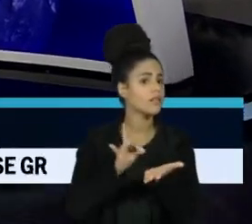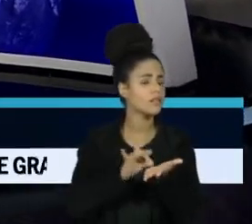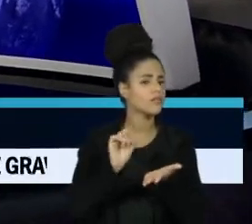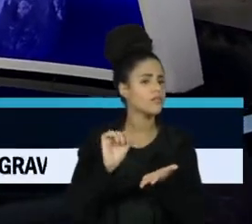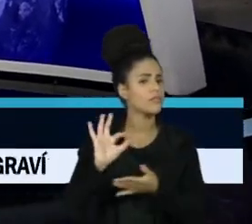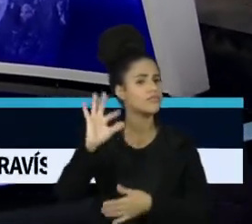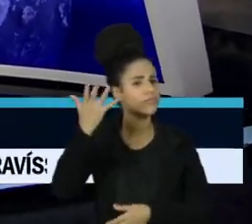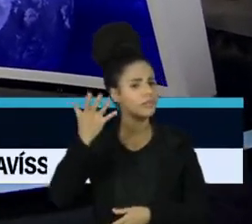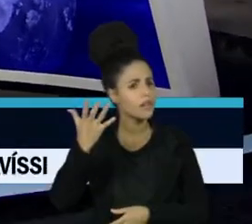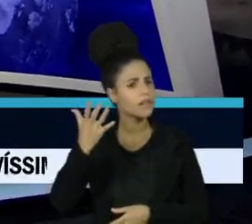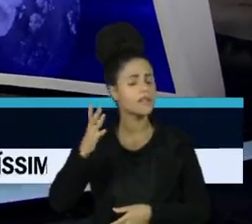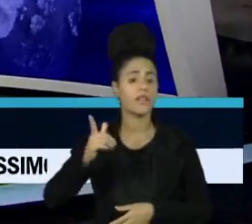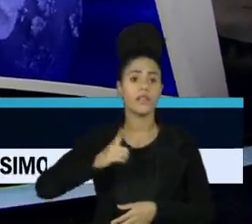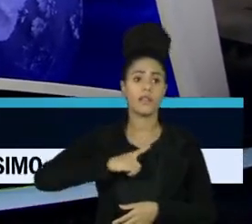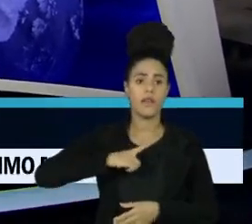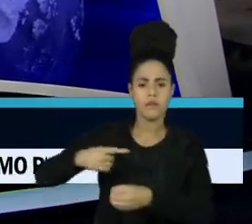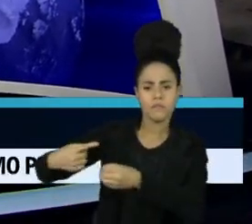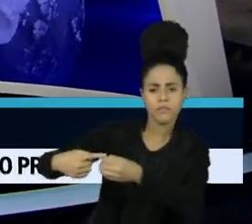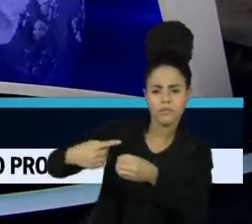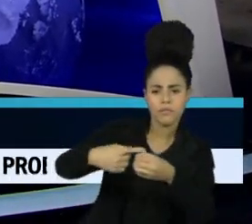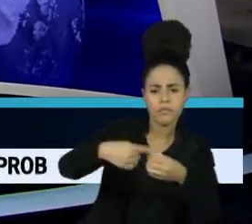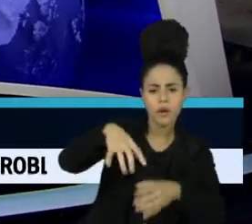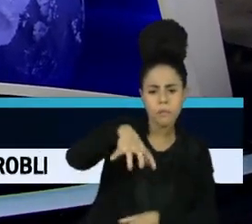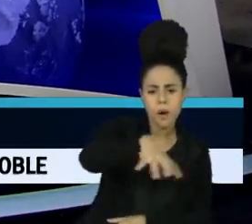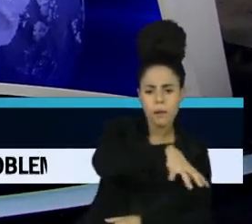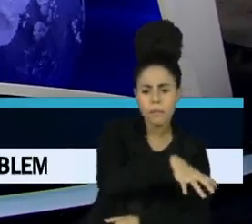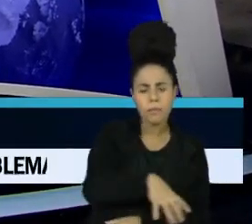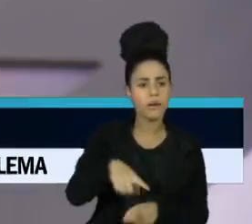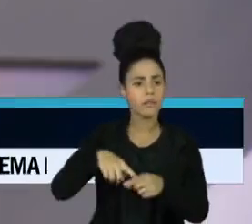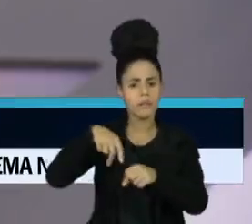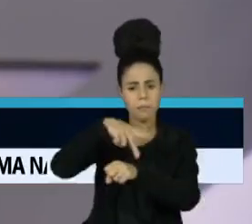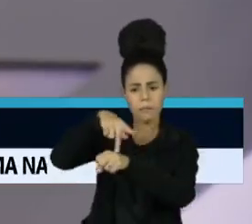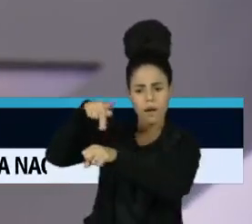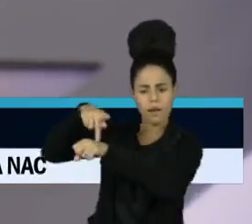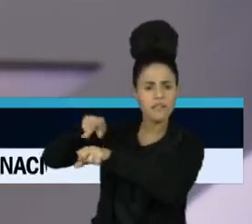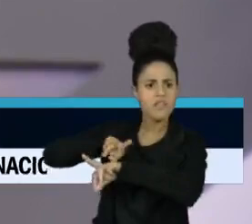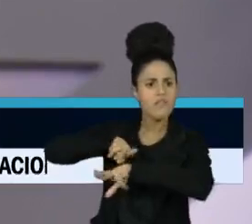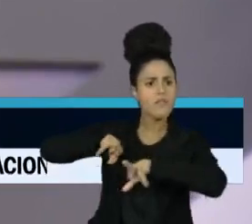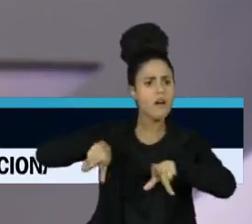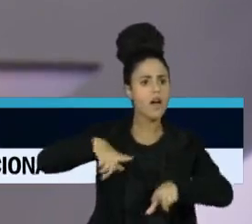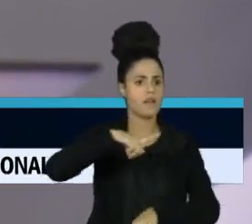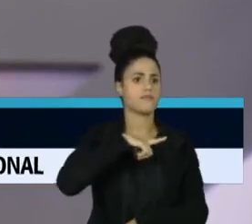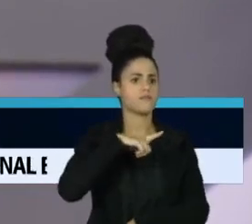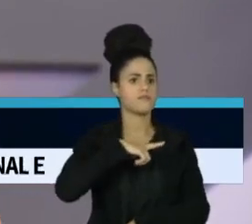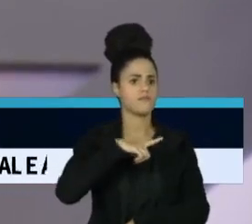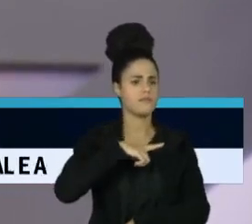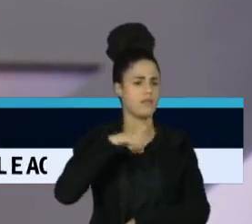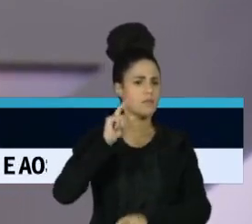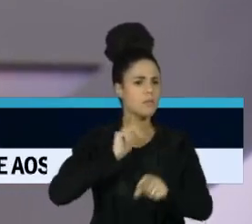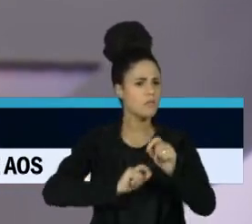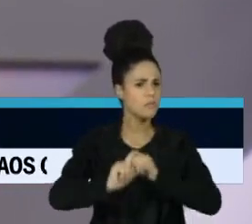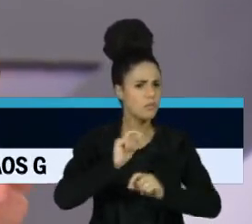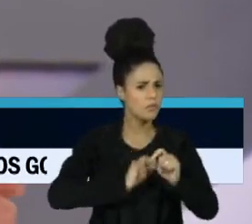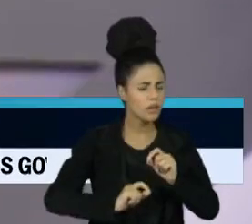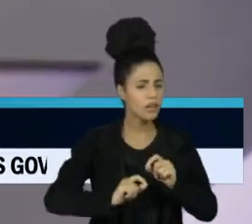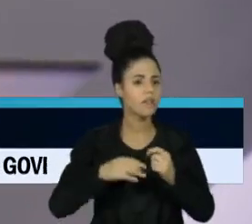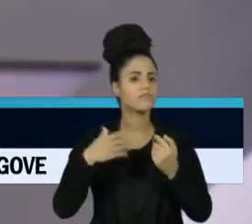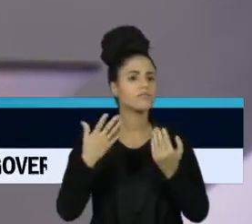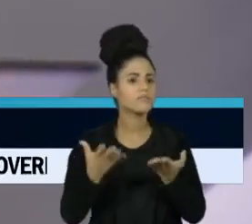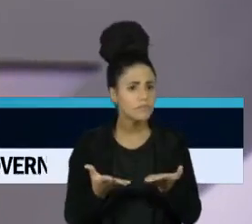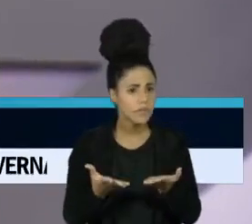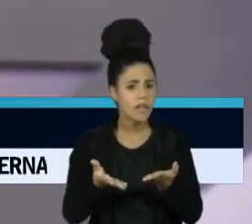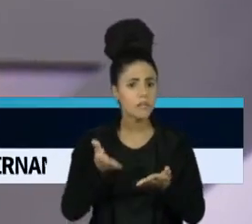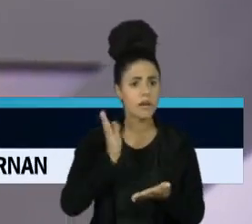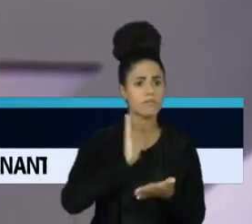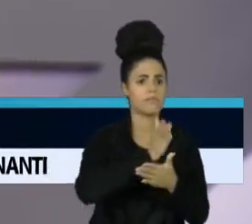é que tem várias regiões vários países tem feito esforços mas ainda são insuficientes é para